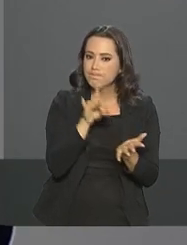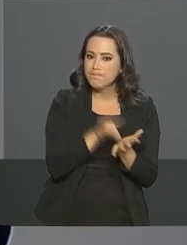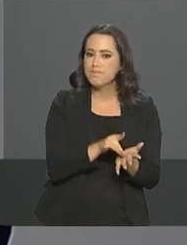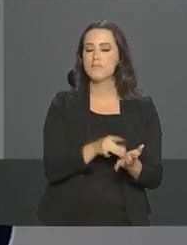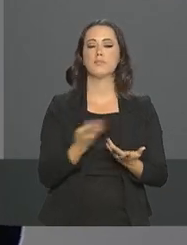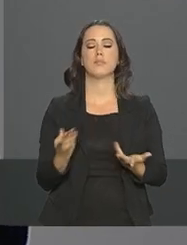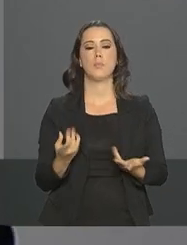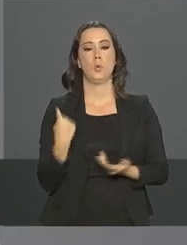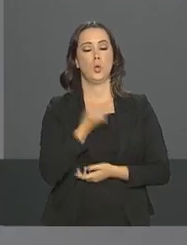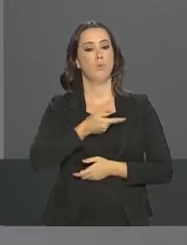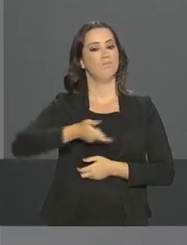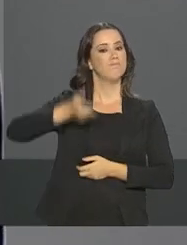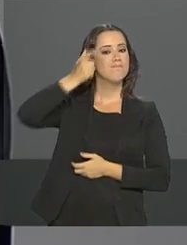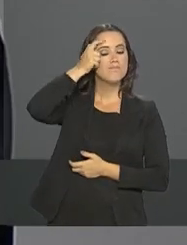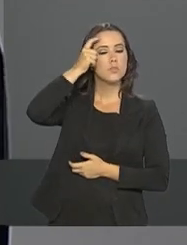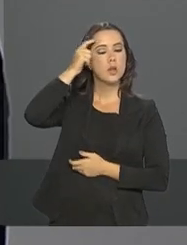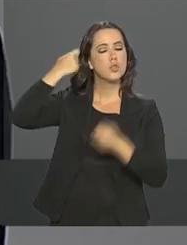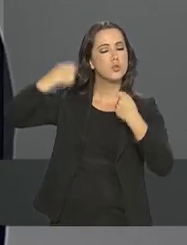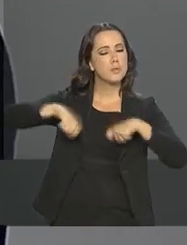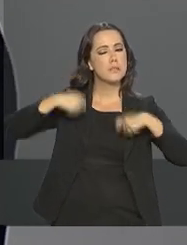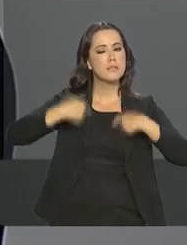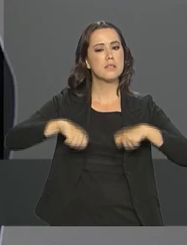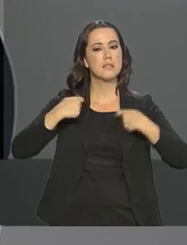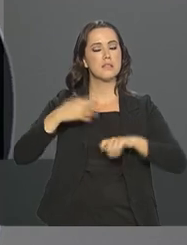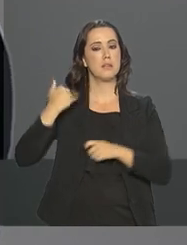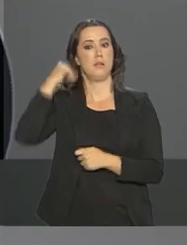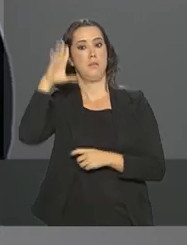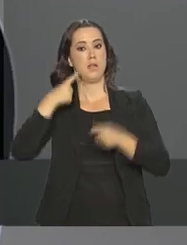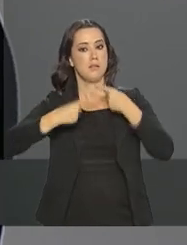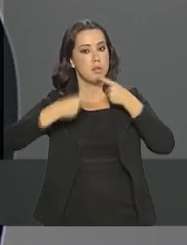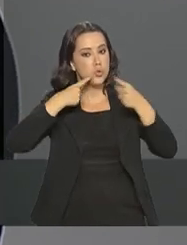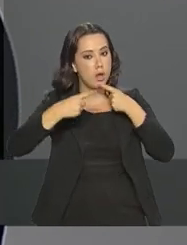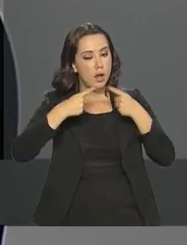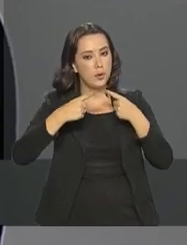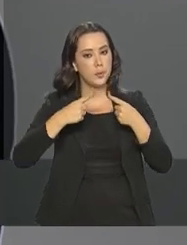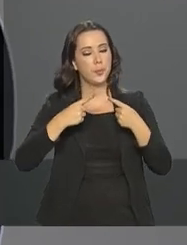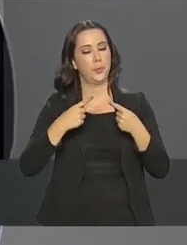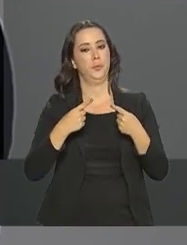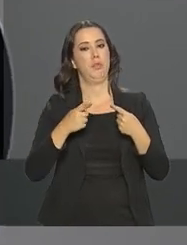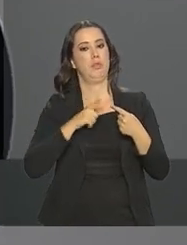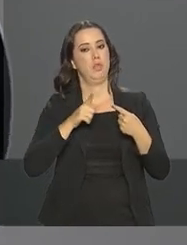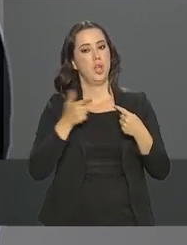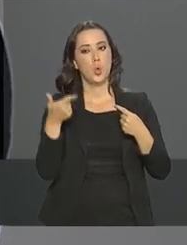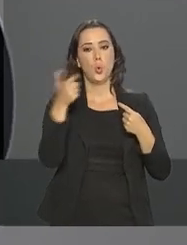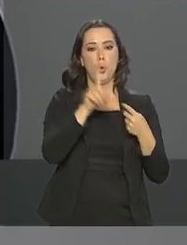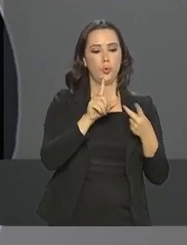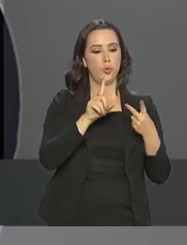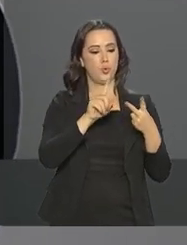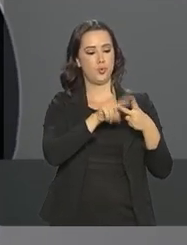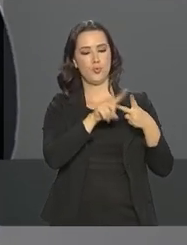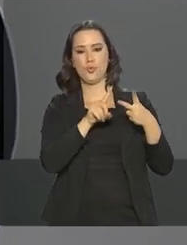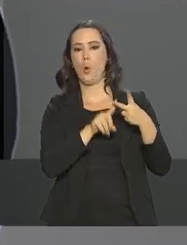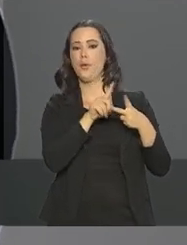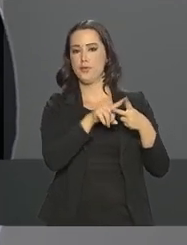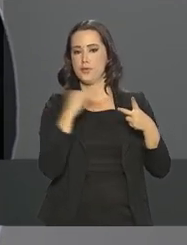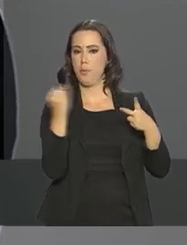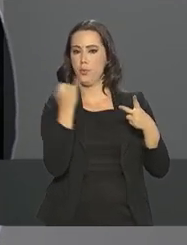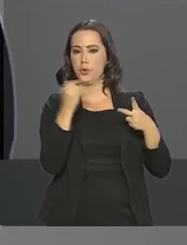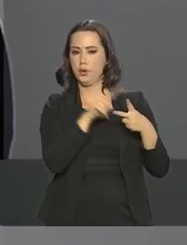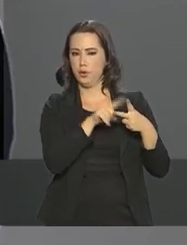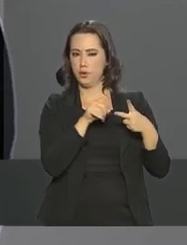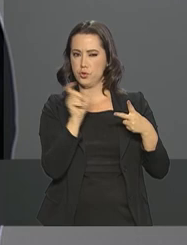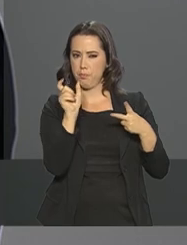de que era preciso além do diálogo ter duas dois preceitos dois vocábulos que